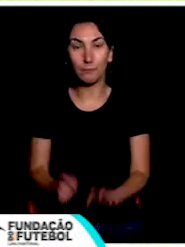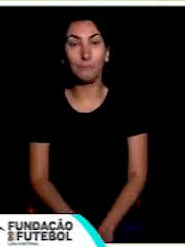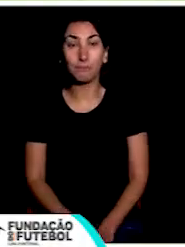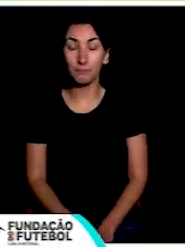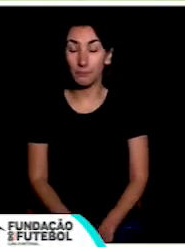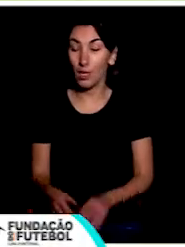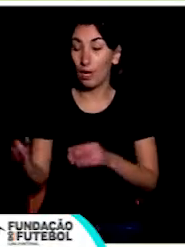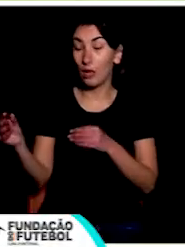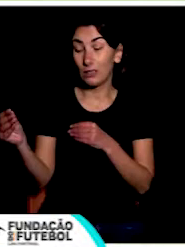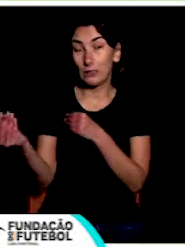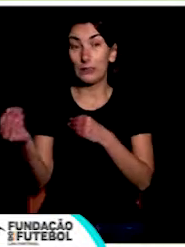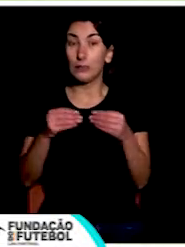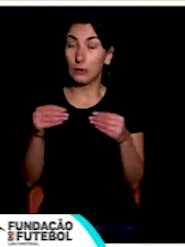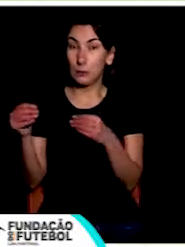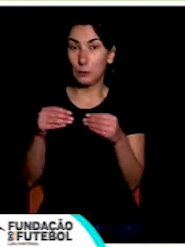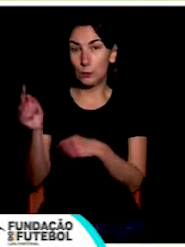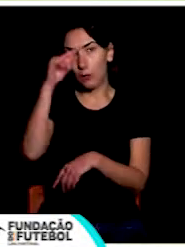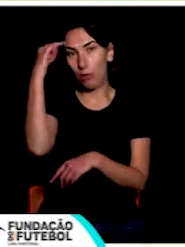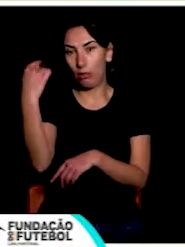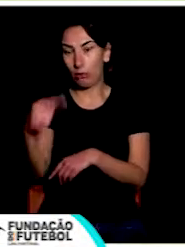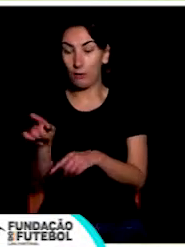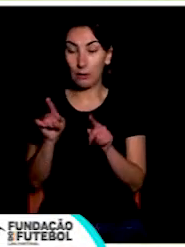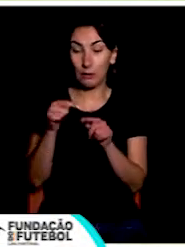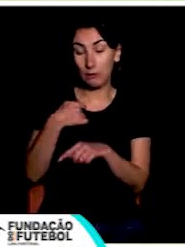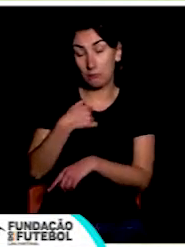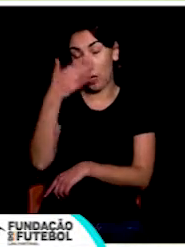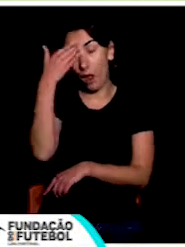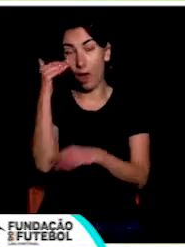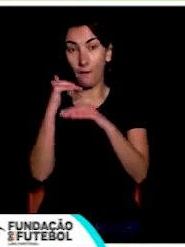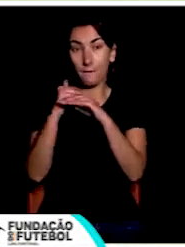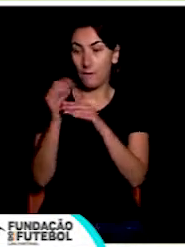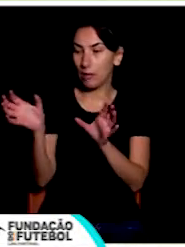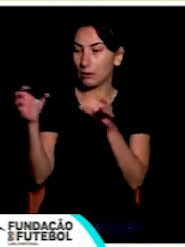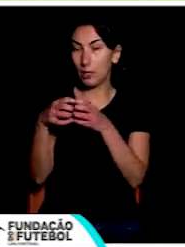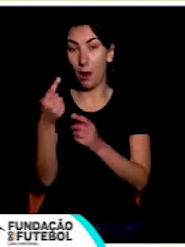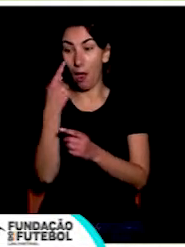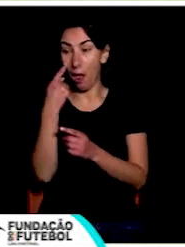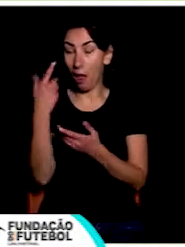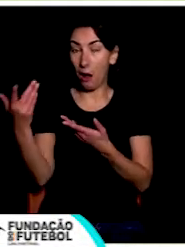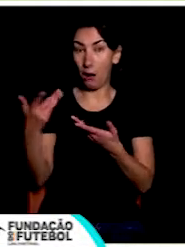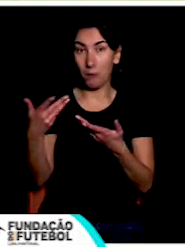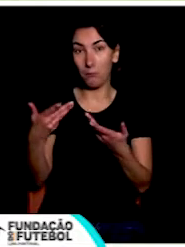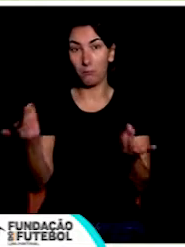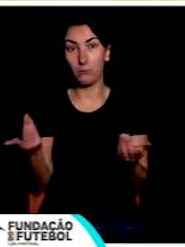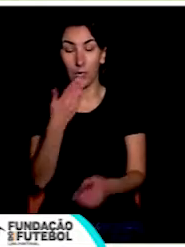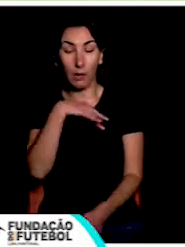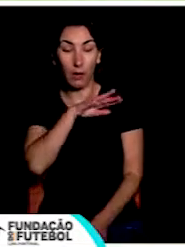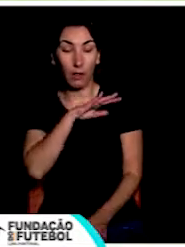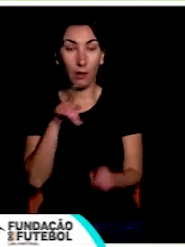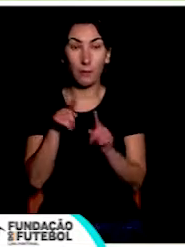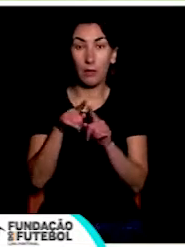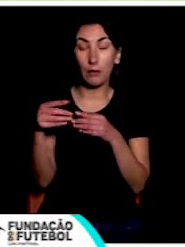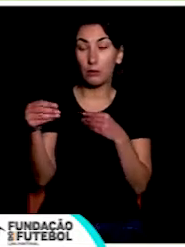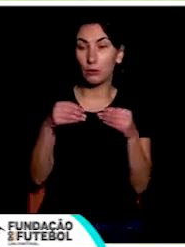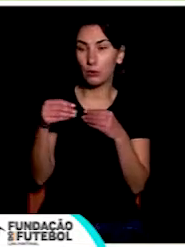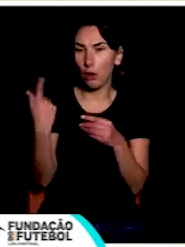enorme. Vai ser mais um jogo difícil neste campeonato, que é bastante equilibrado, as equipas conhecem-se bem, a